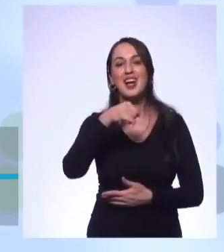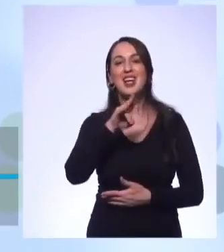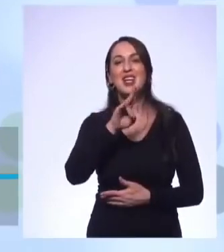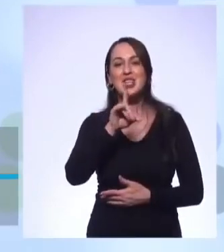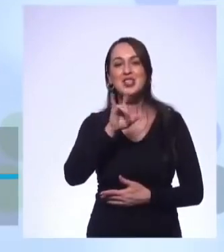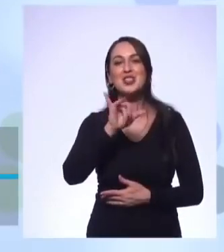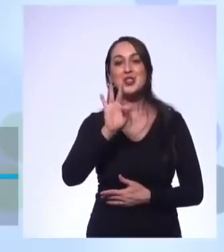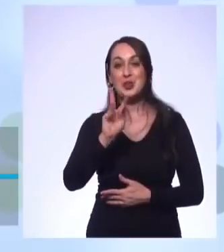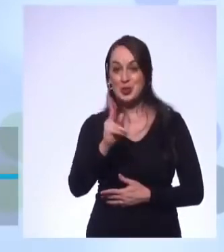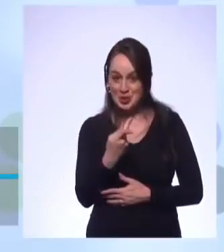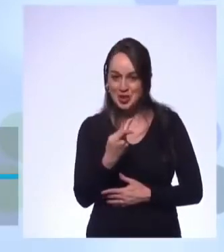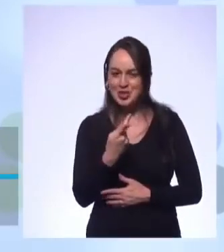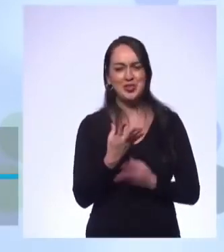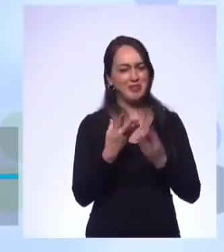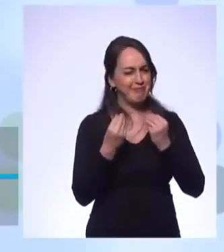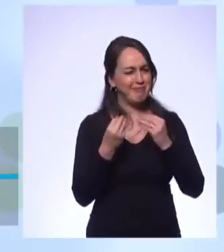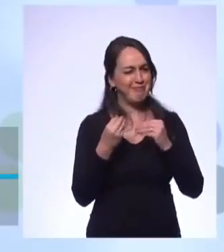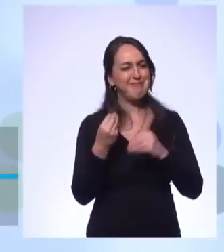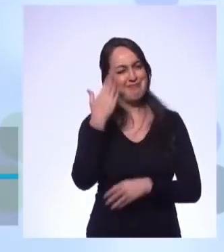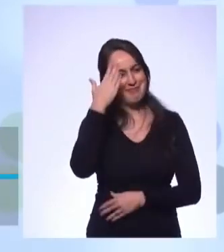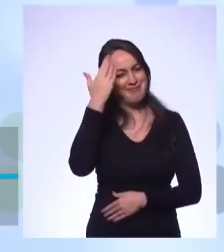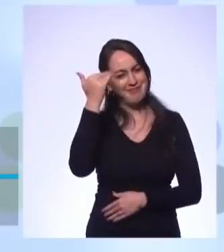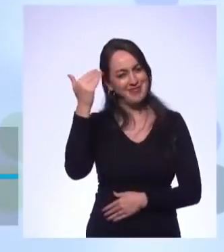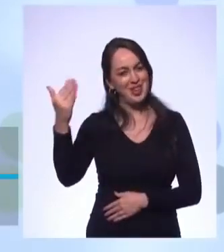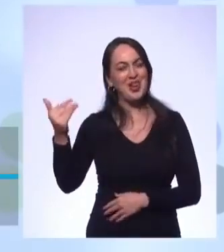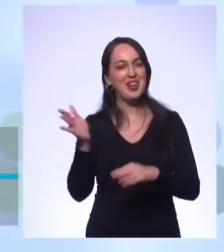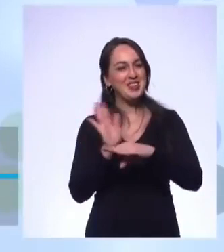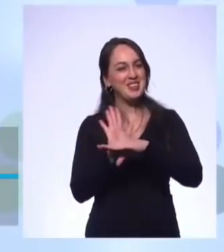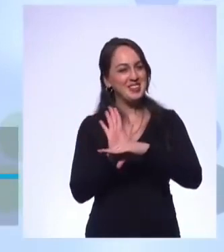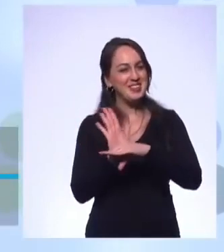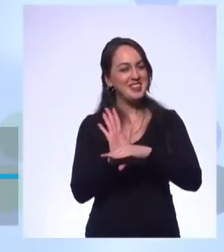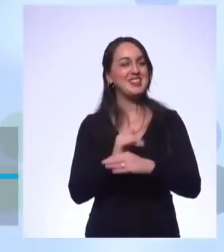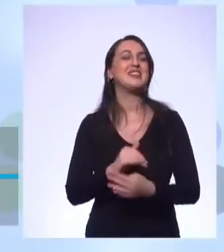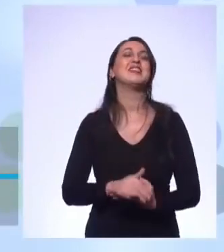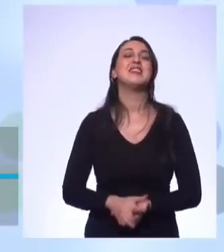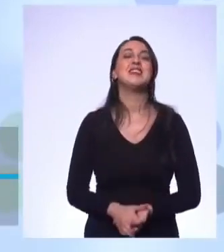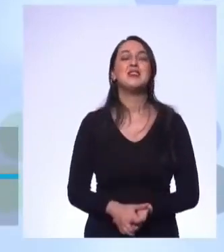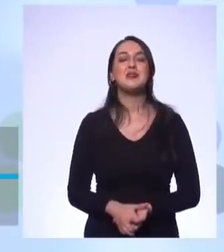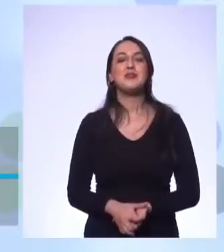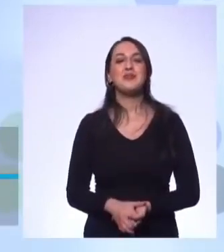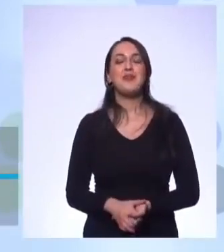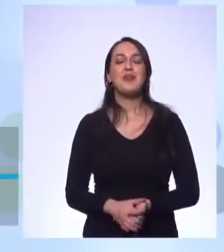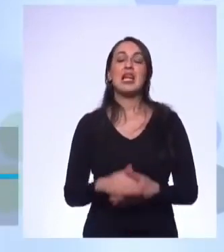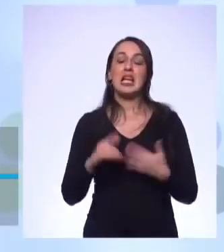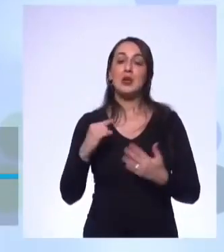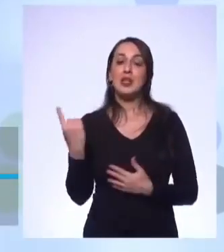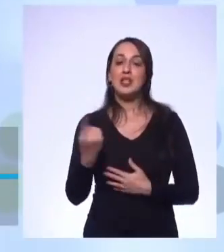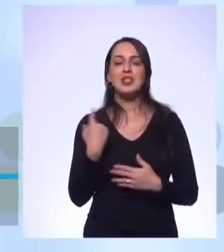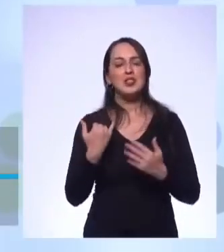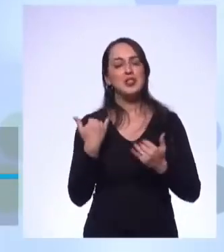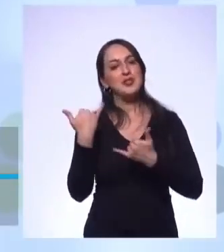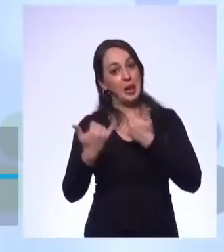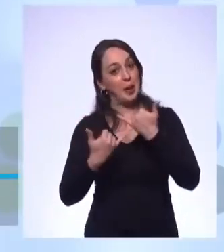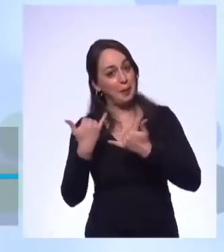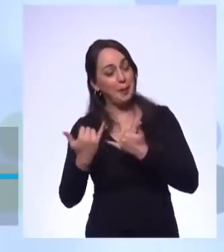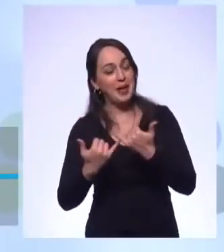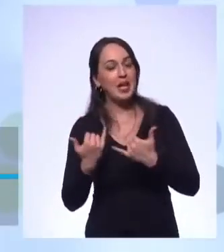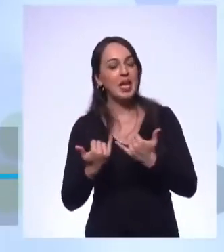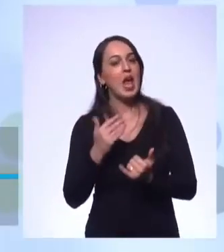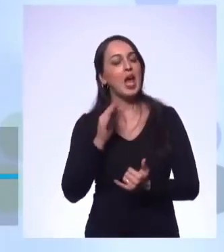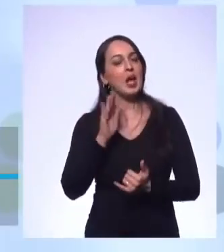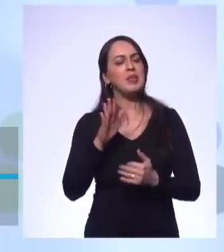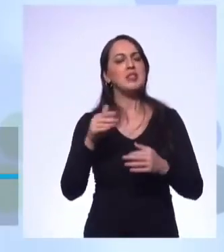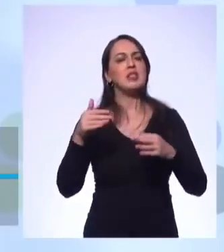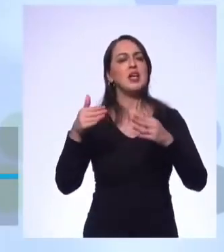desliga, Judite, eu tô falando com você, Judite. Então, gente, a gente brinca, mas são reivindicações